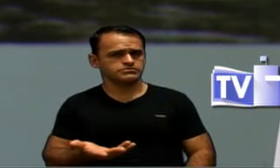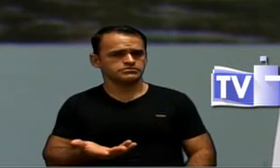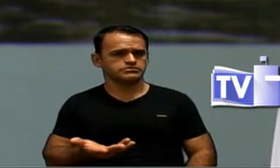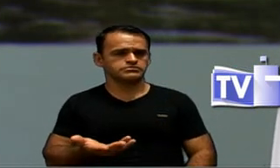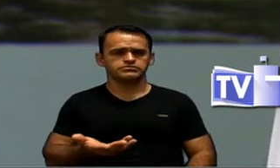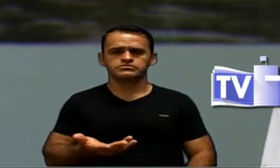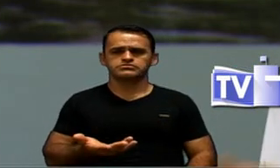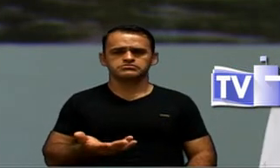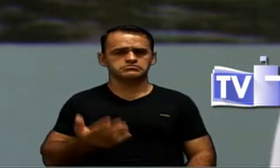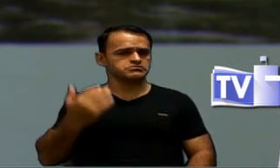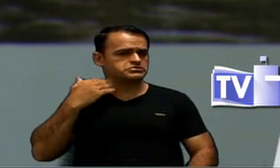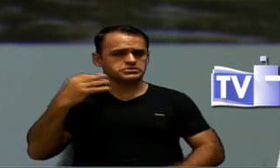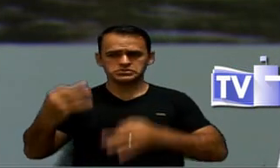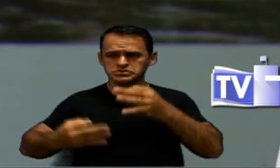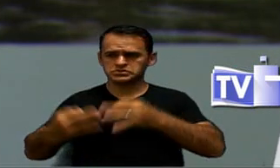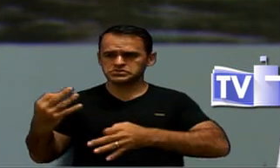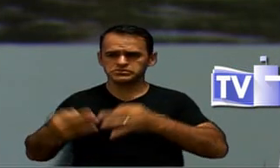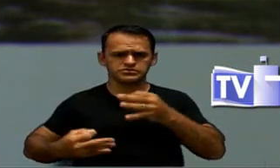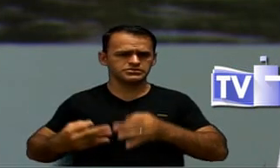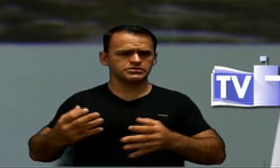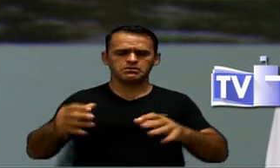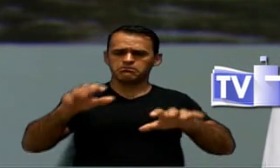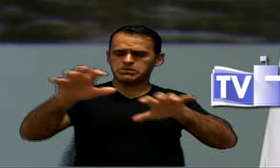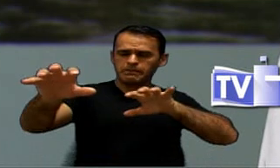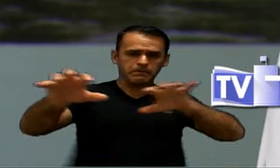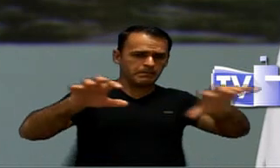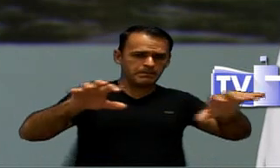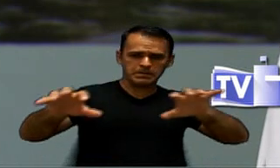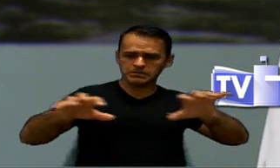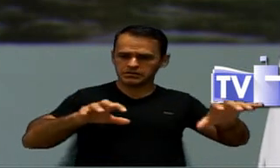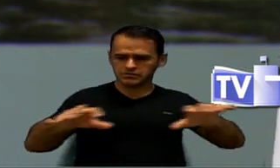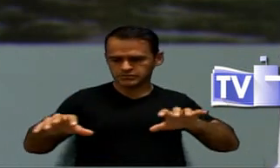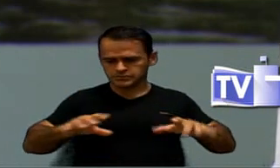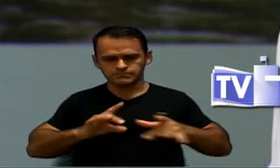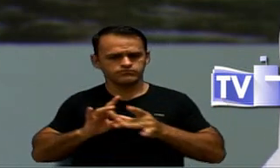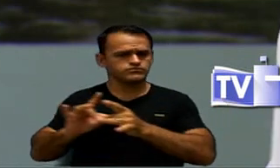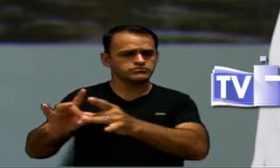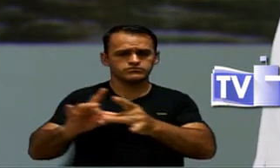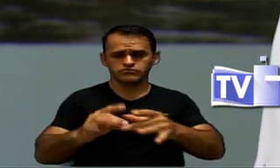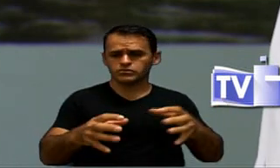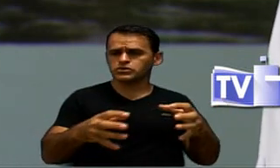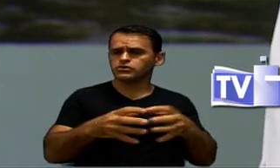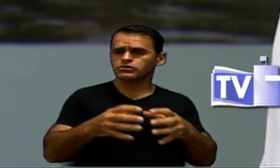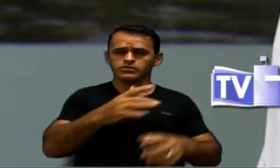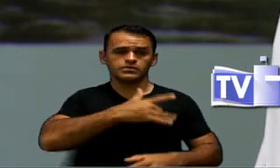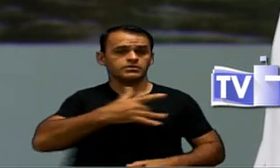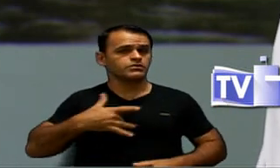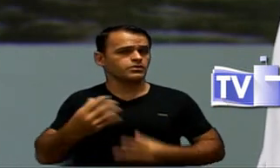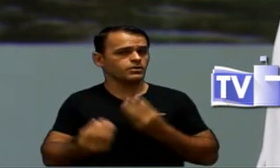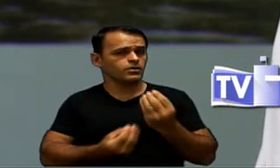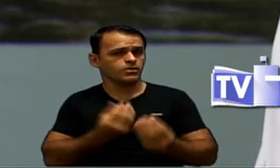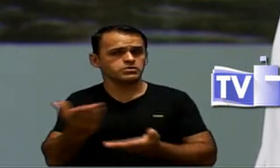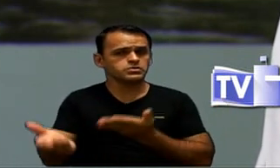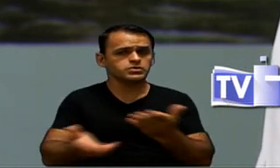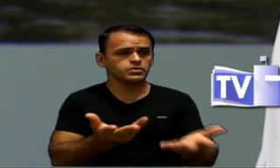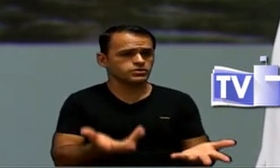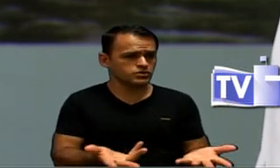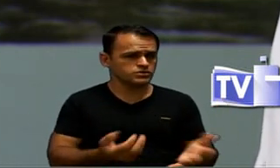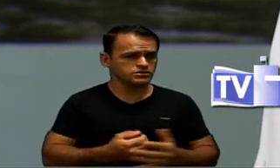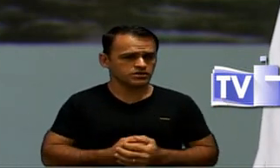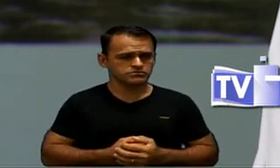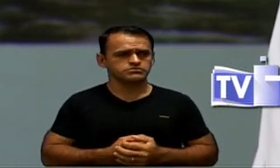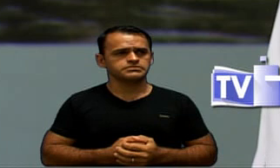funcionar junto com a Justiça, o SERAV, é a rede de saúde, como vai atender. Eu